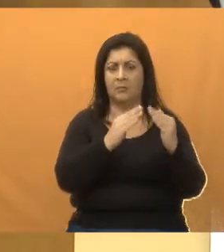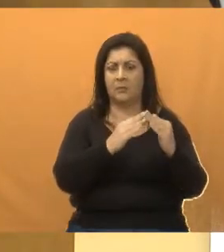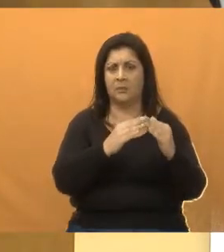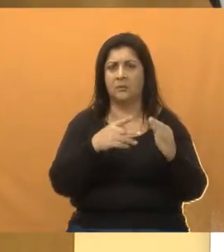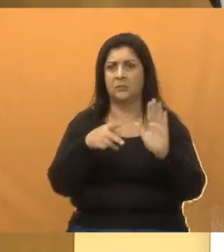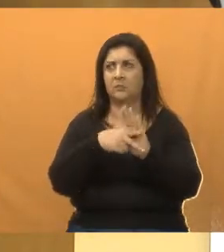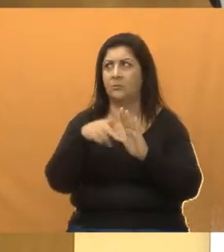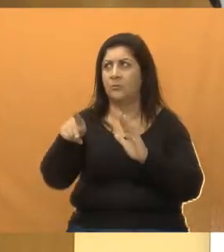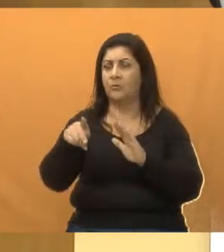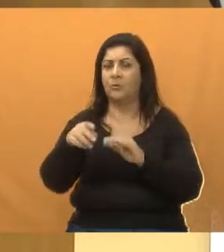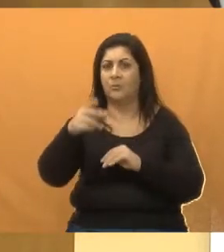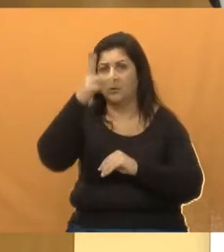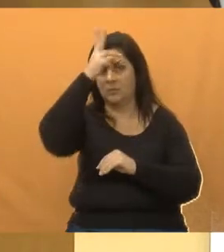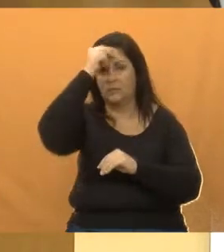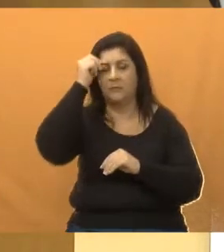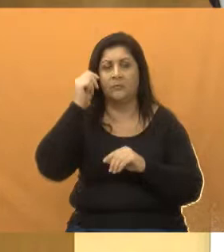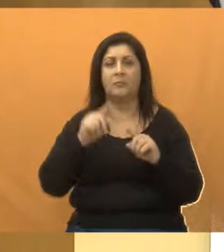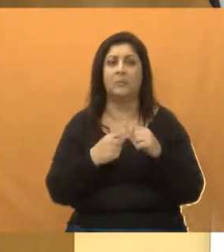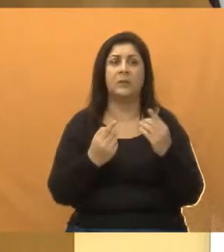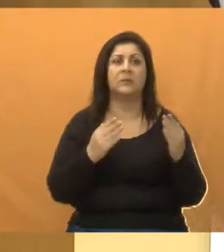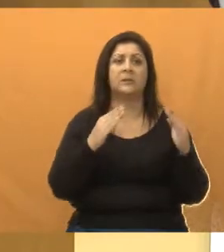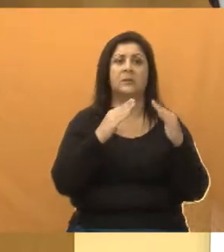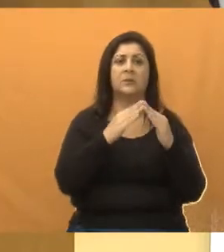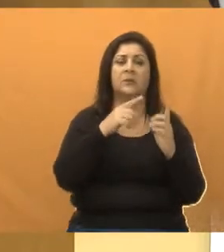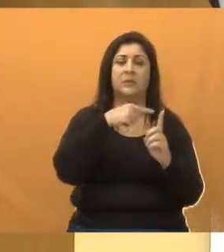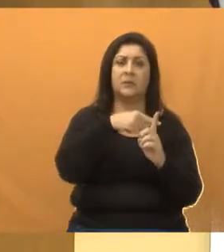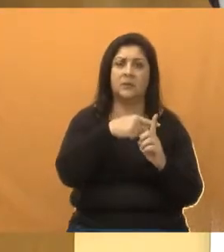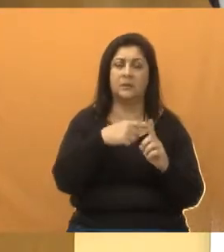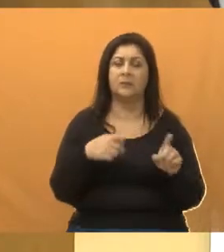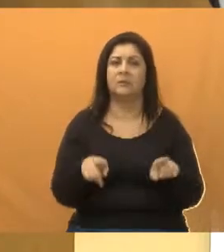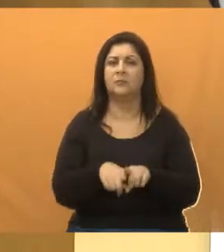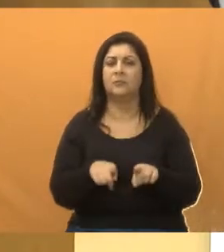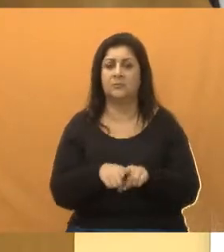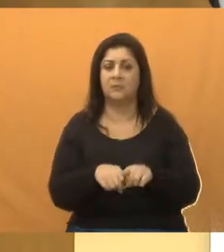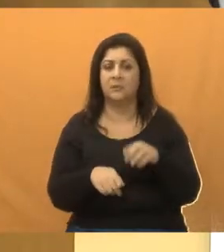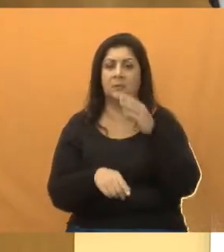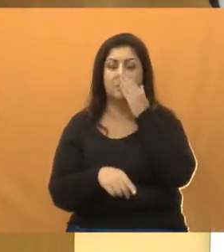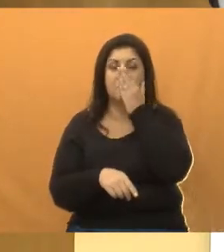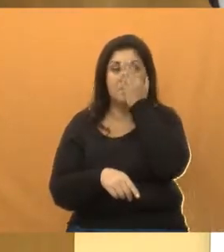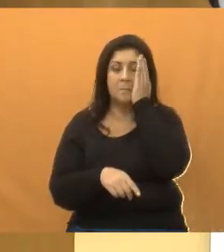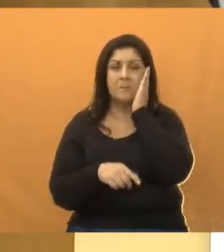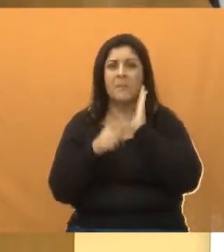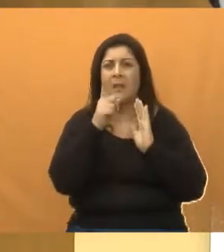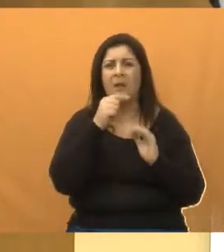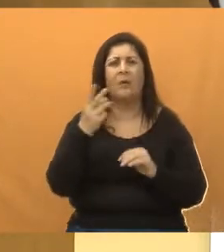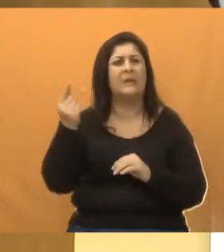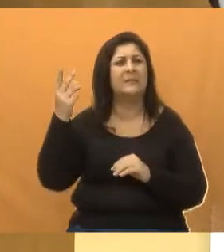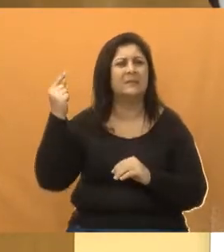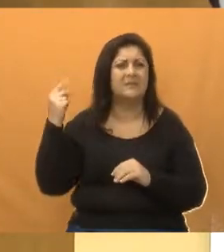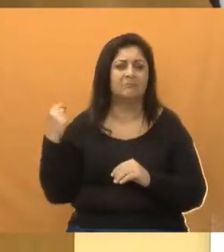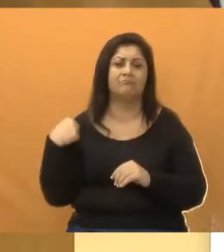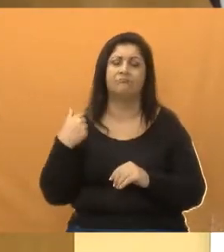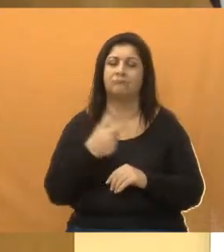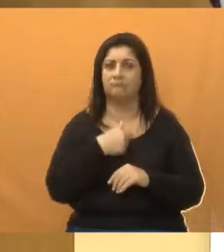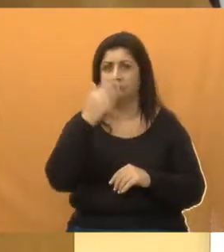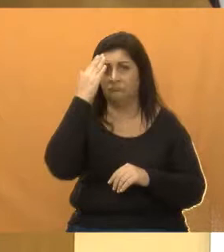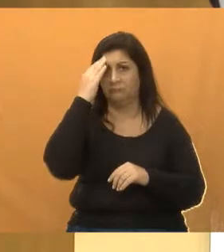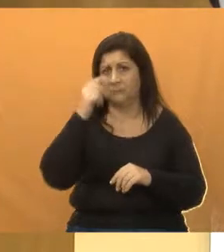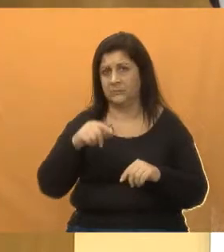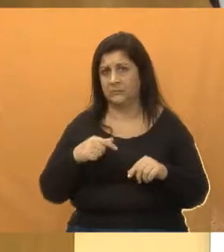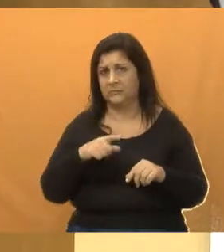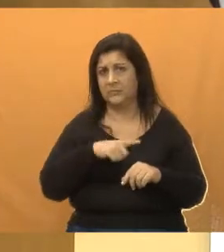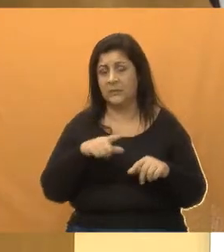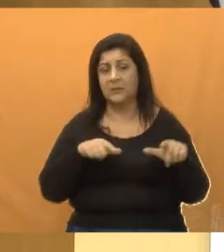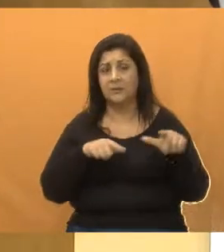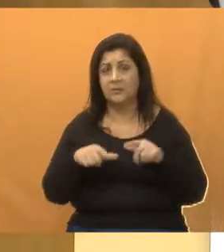entidades filantrópicas, às igrejas, às entidades que devem também, né, a água de muitos anos, e nós sabemos que tem um trabalho